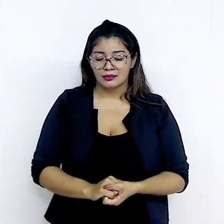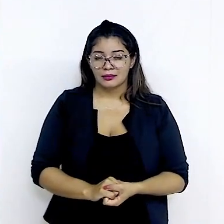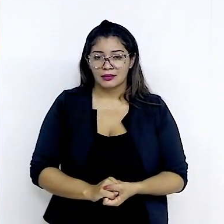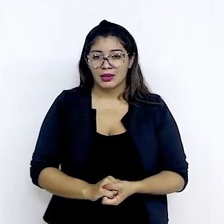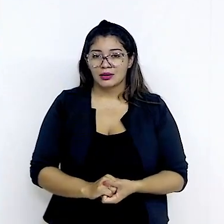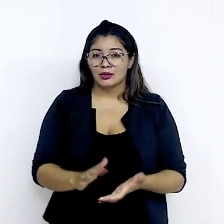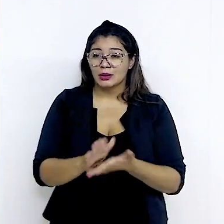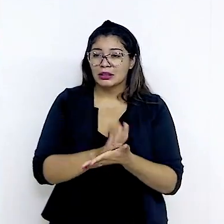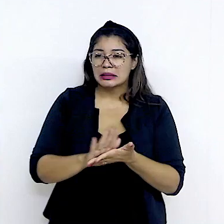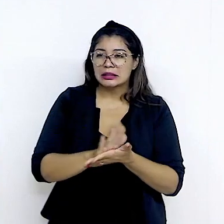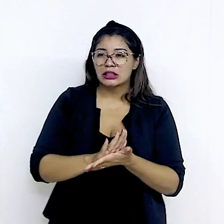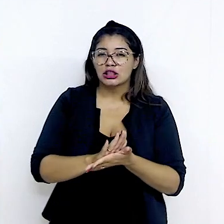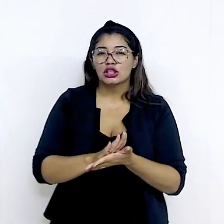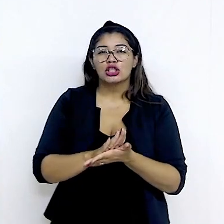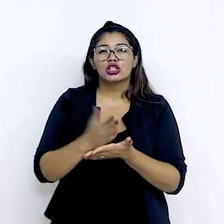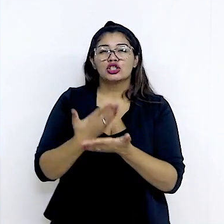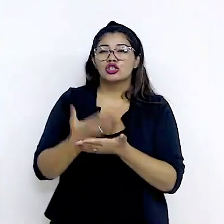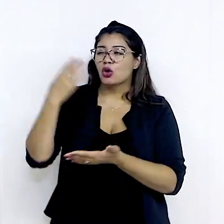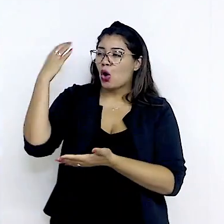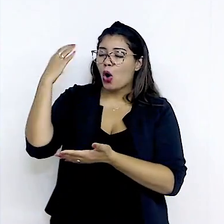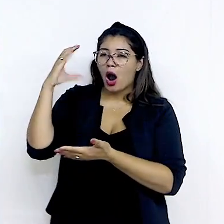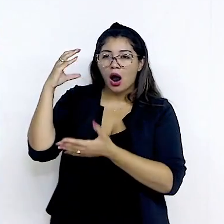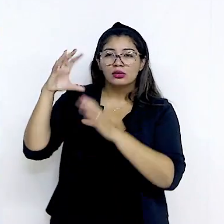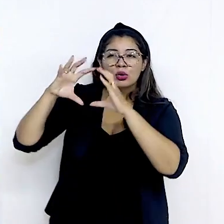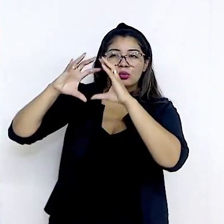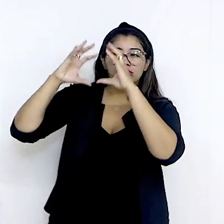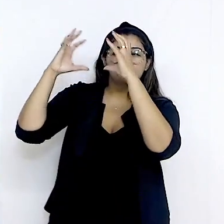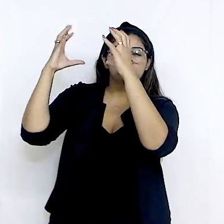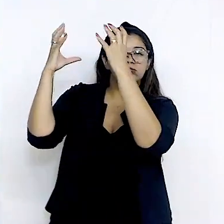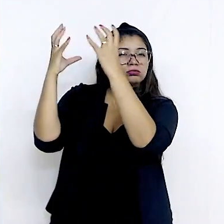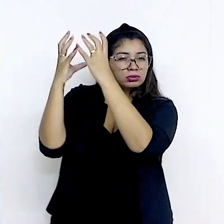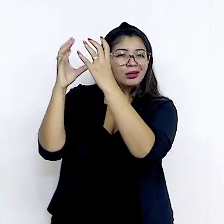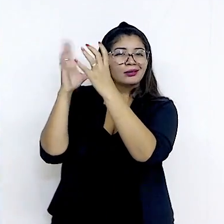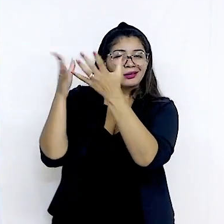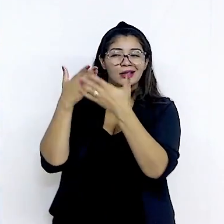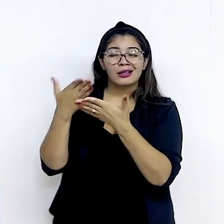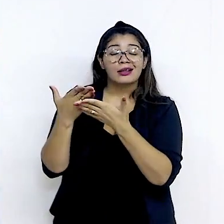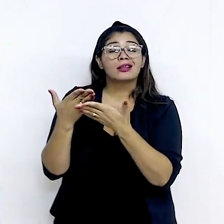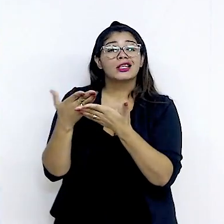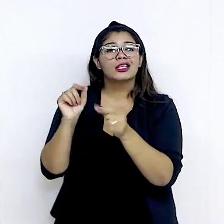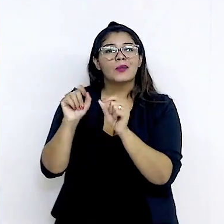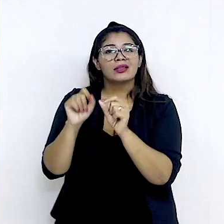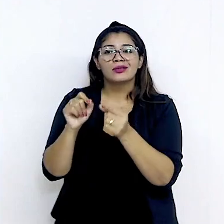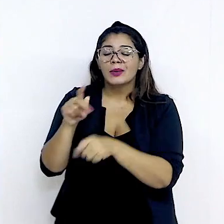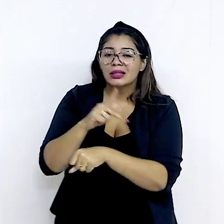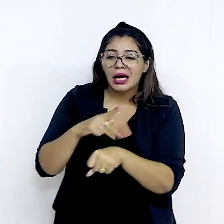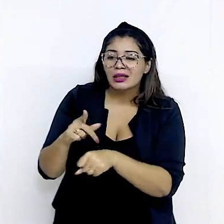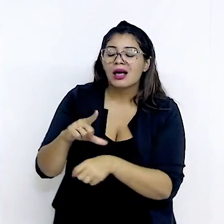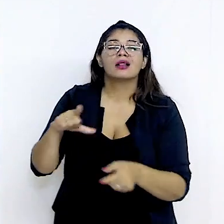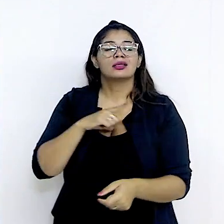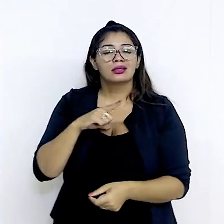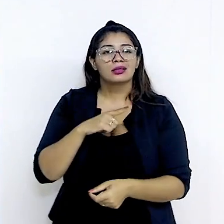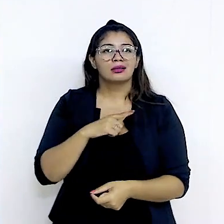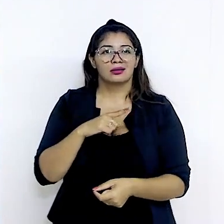de astronáutica, enfim, de ciências aeroespaciais. Que são domínios que este país tem